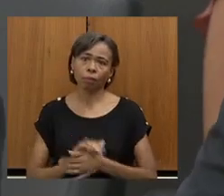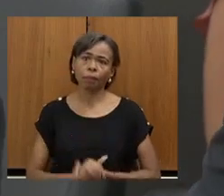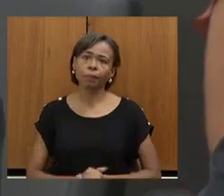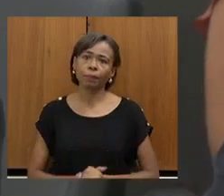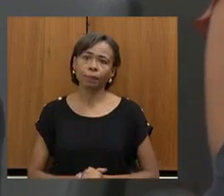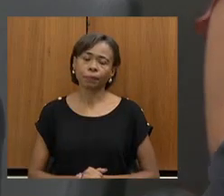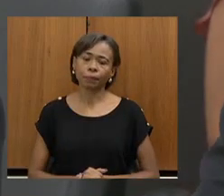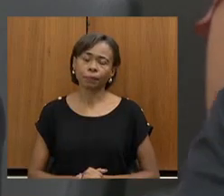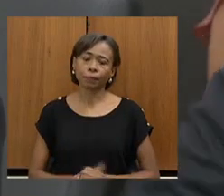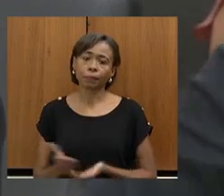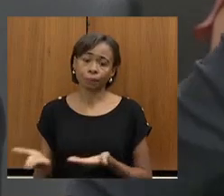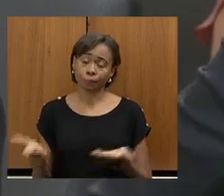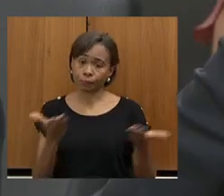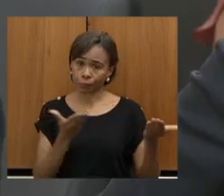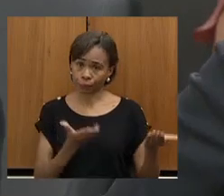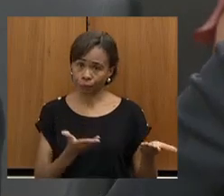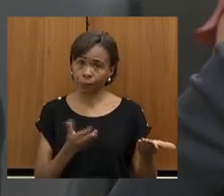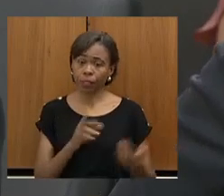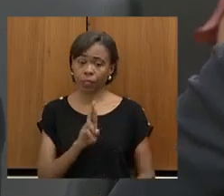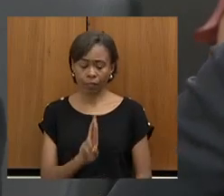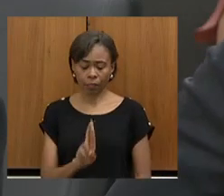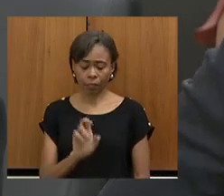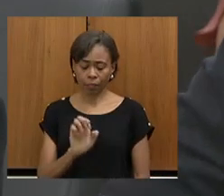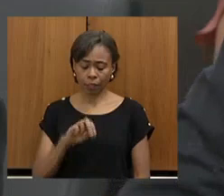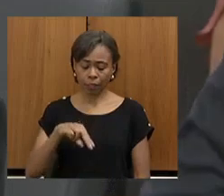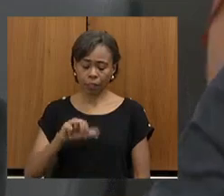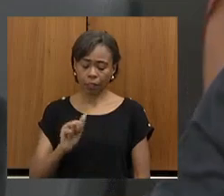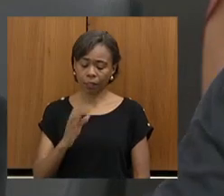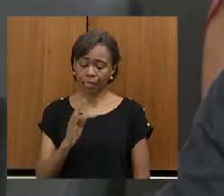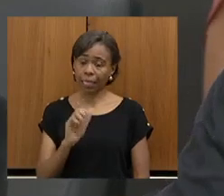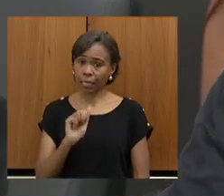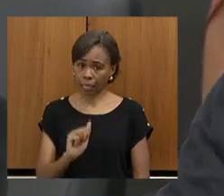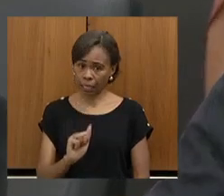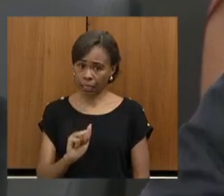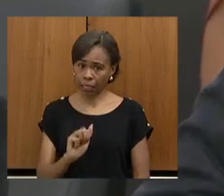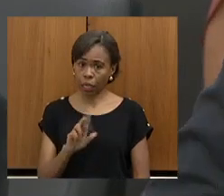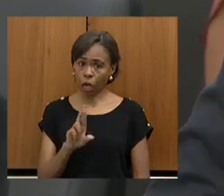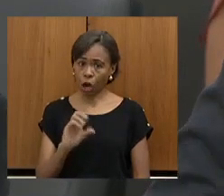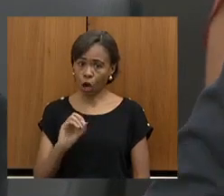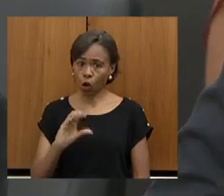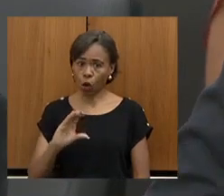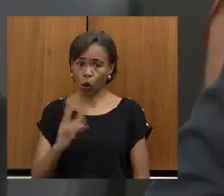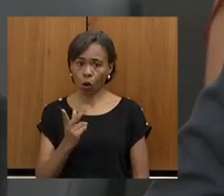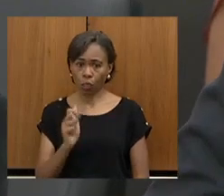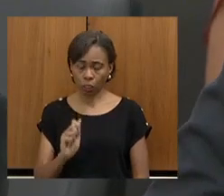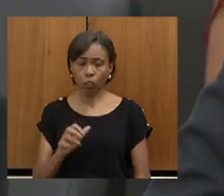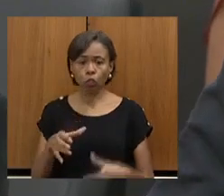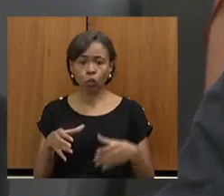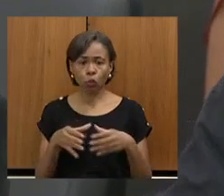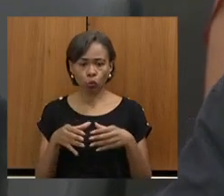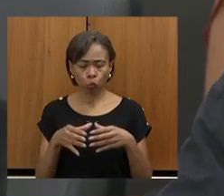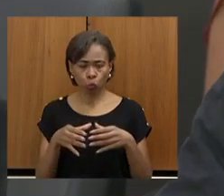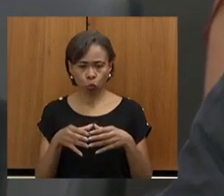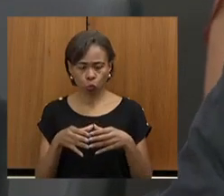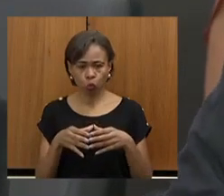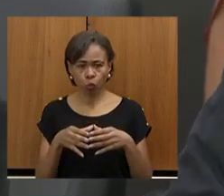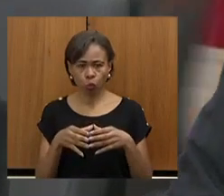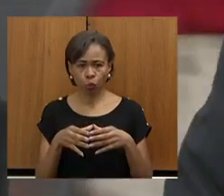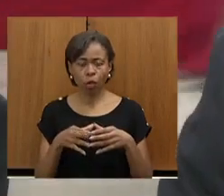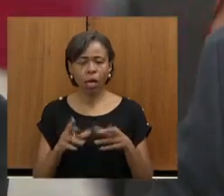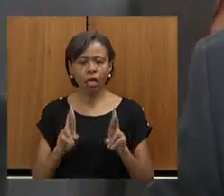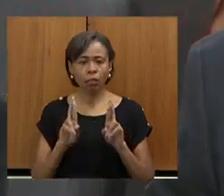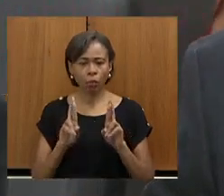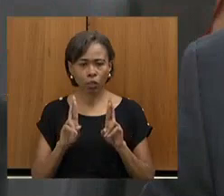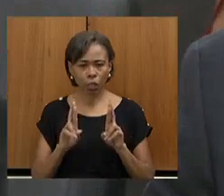Então, eu vou passar a fala agora para a Renata Rocha Mendes, que é do grupo que hoje está à frente da